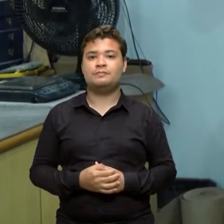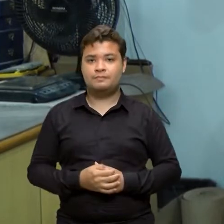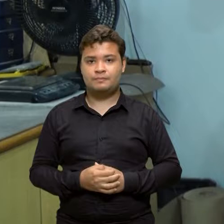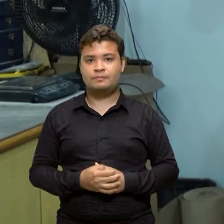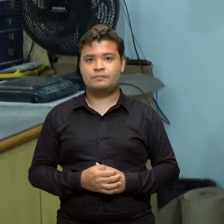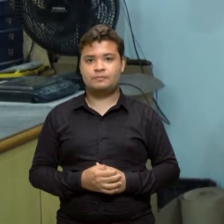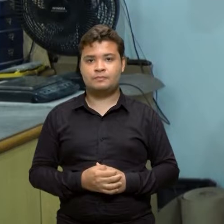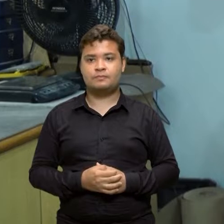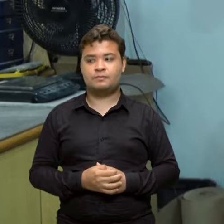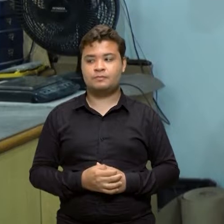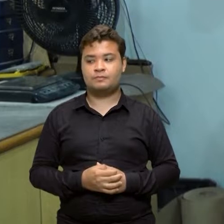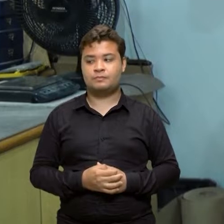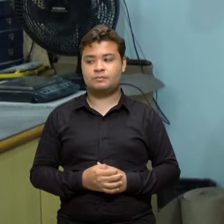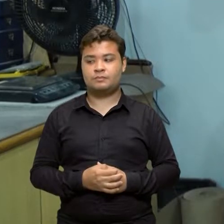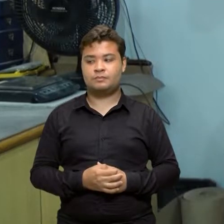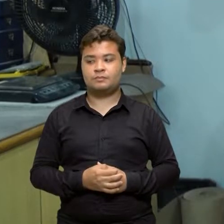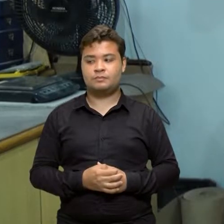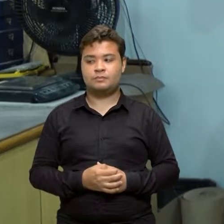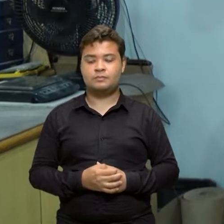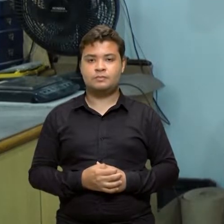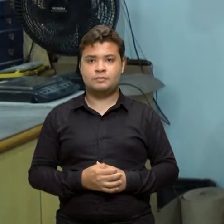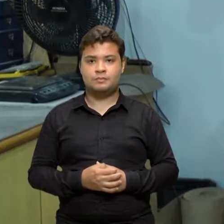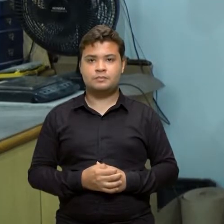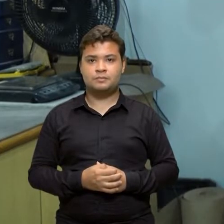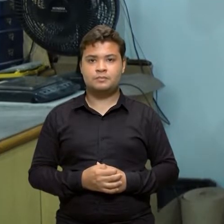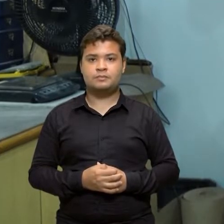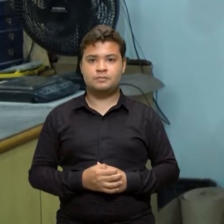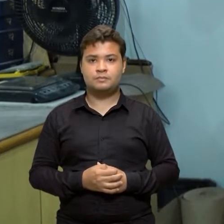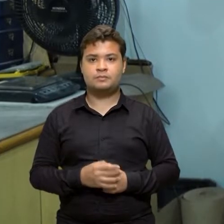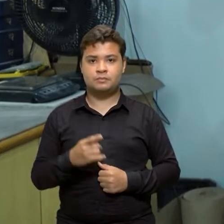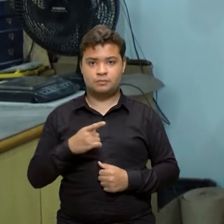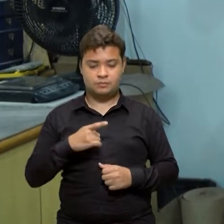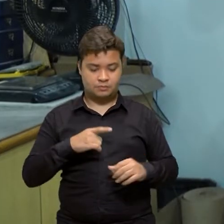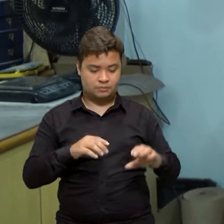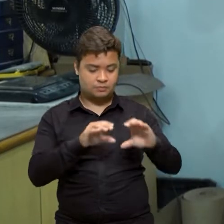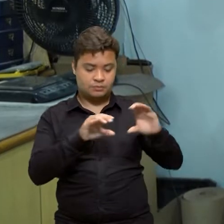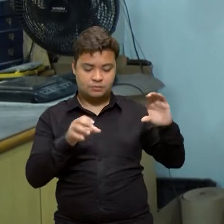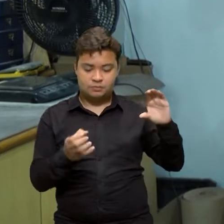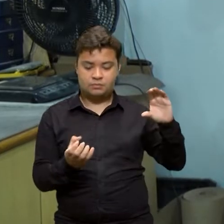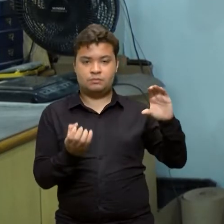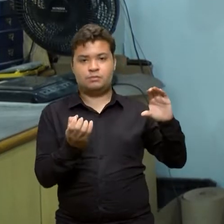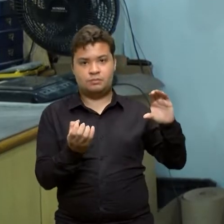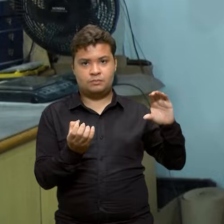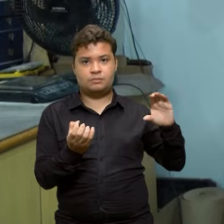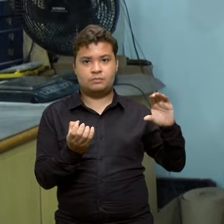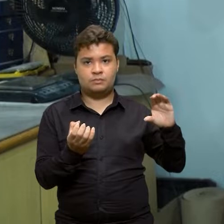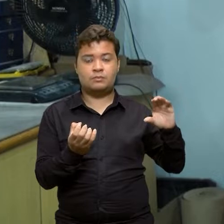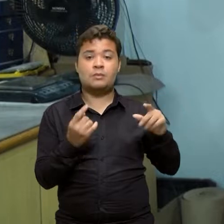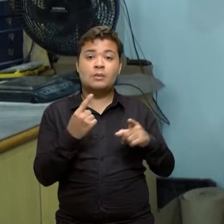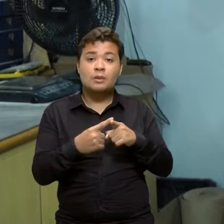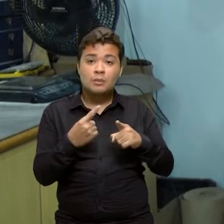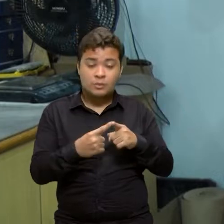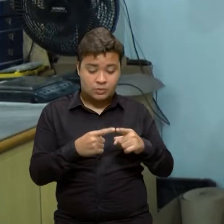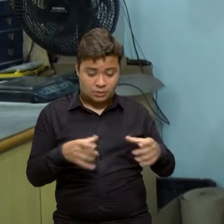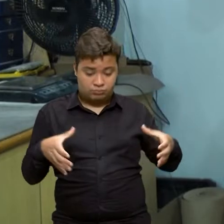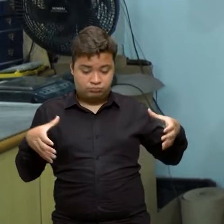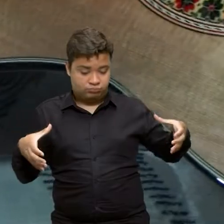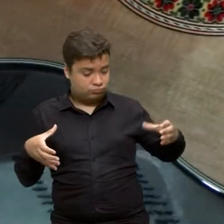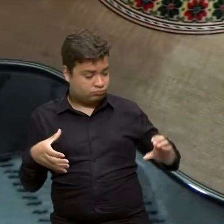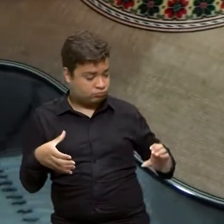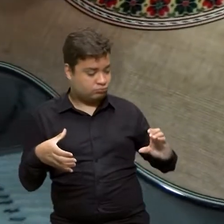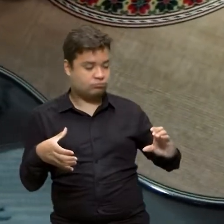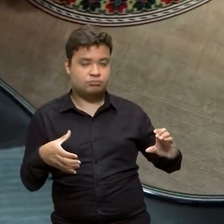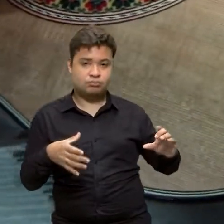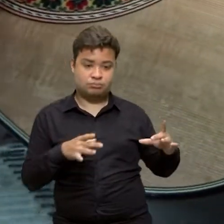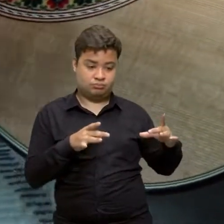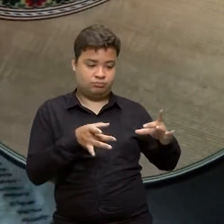feita a colagem aqui do salto, né, onde vai ser feita uma espiga que vai ser encaixada no corpo do instrumento. Depois a